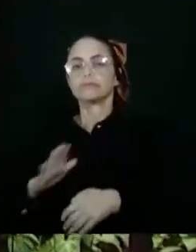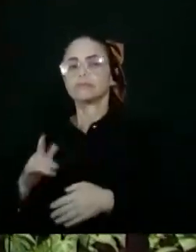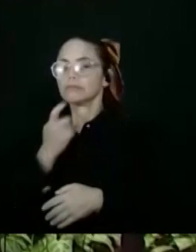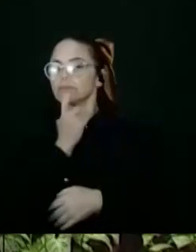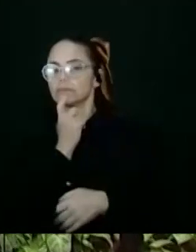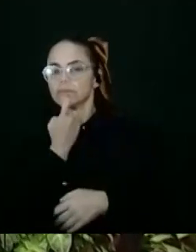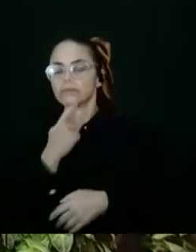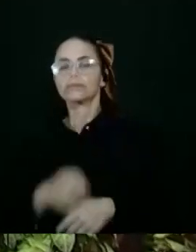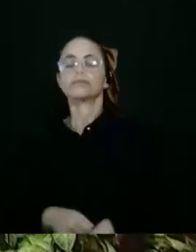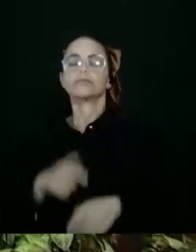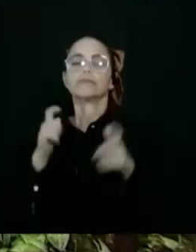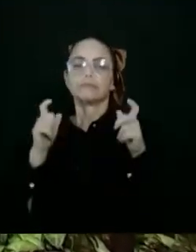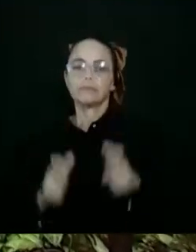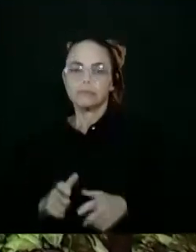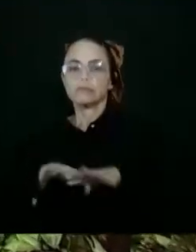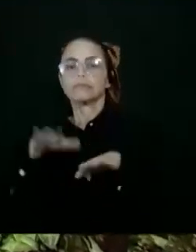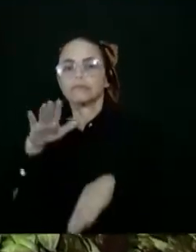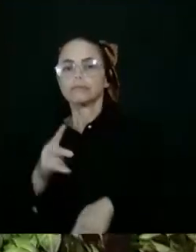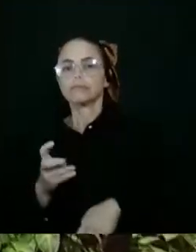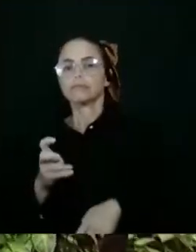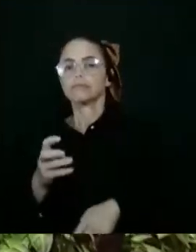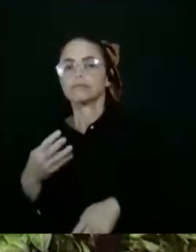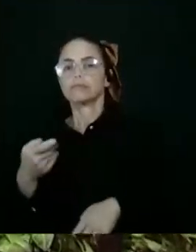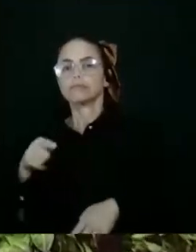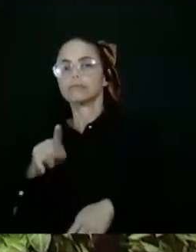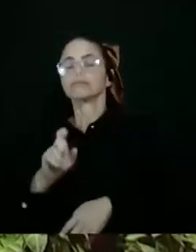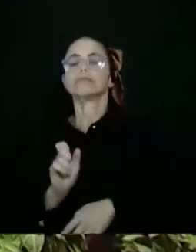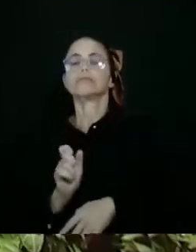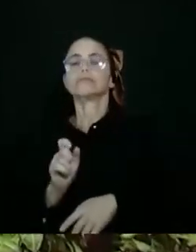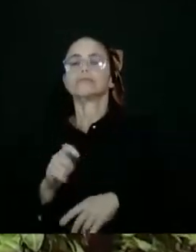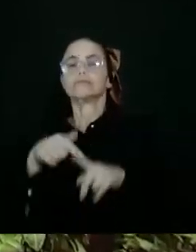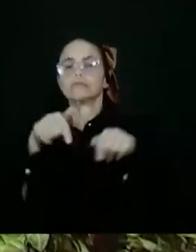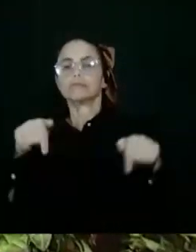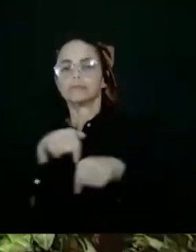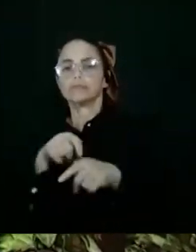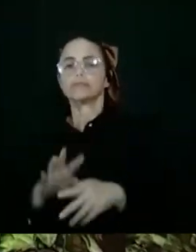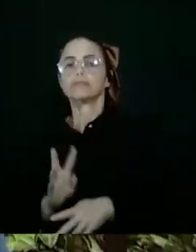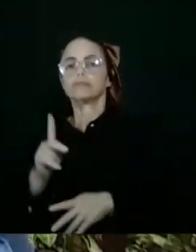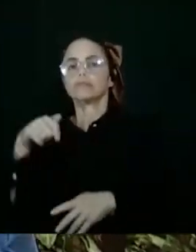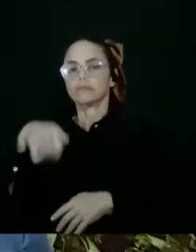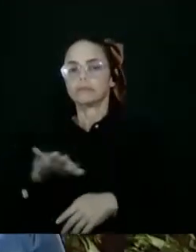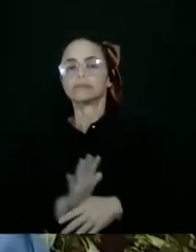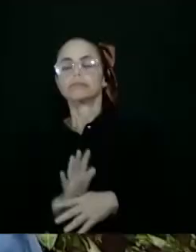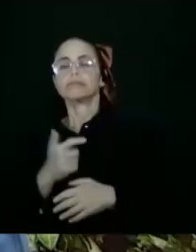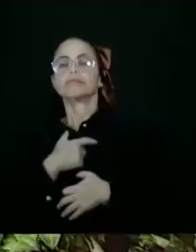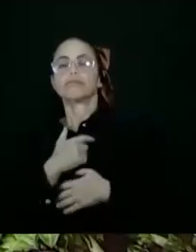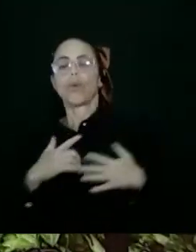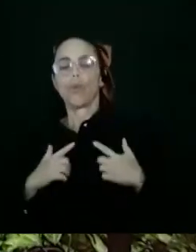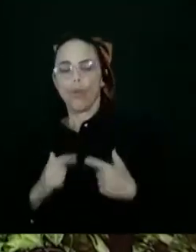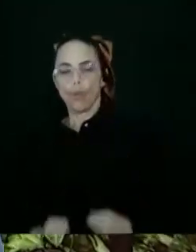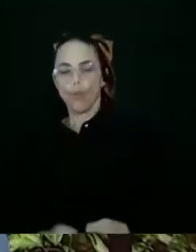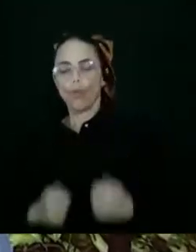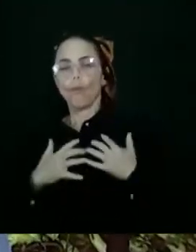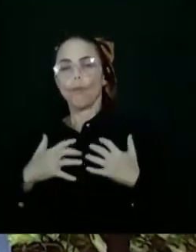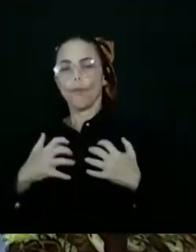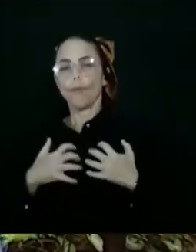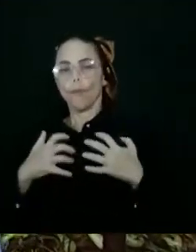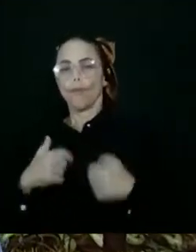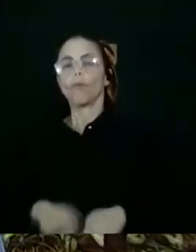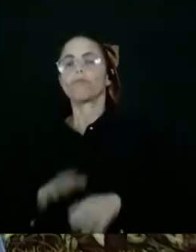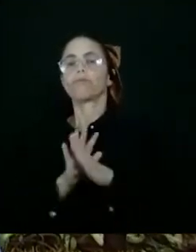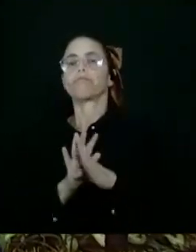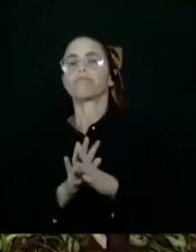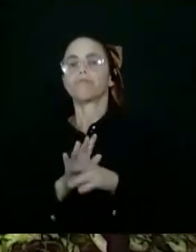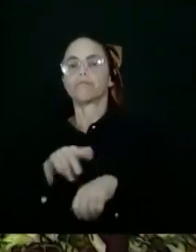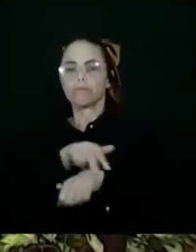Uma área de mais de 23 mil metros quadrados, é um pulmãozinho verde aqui